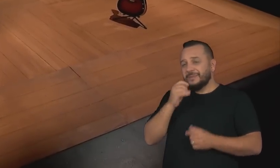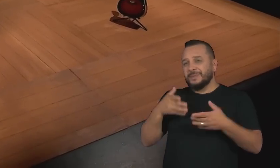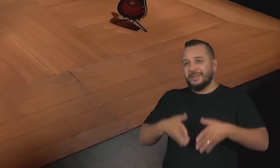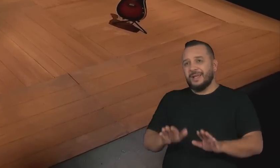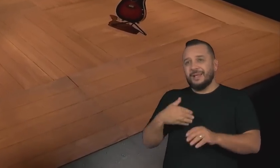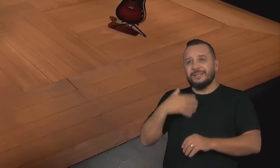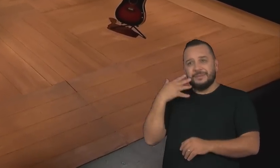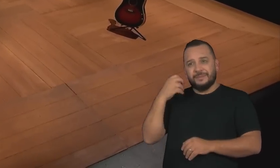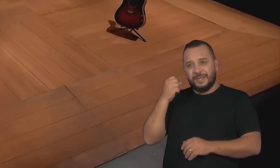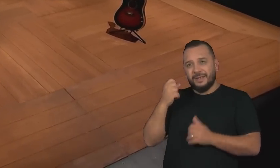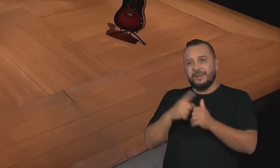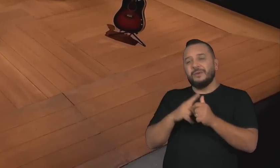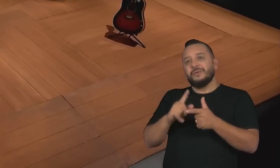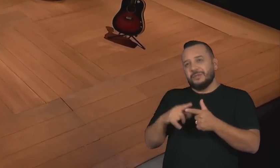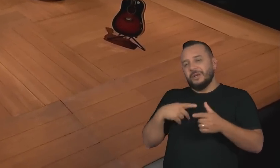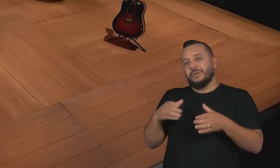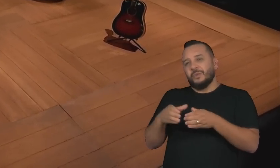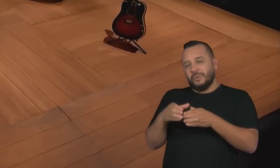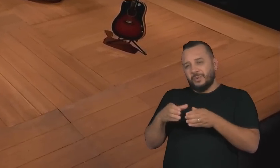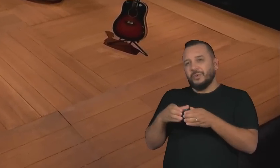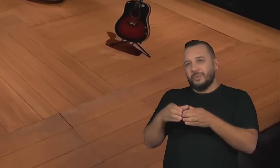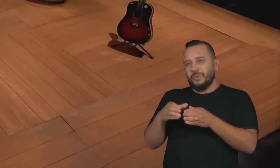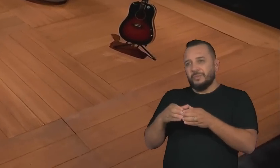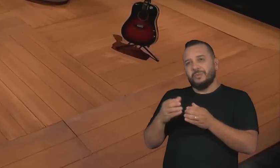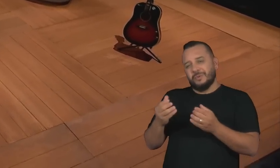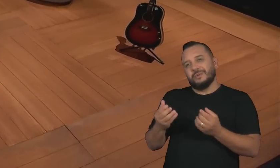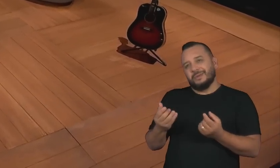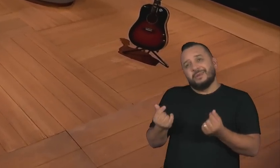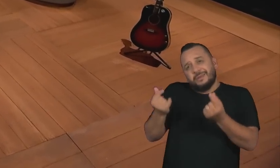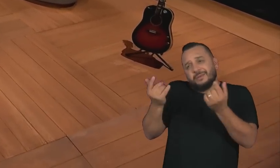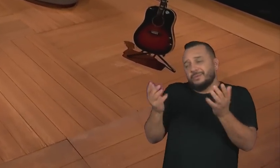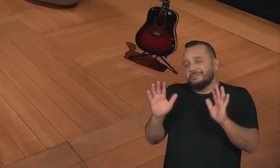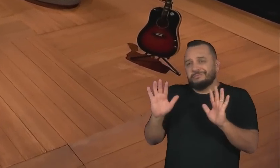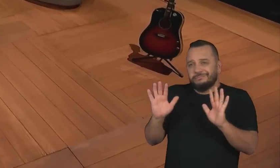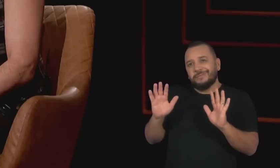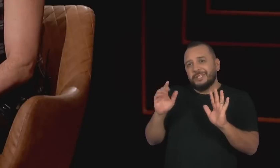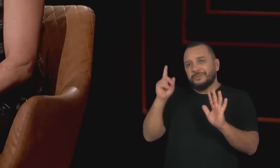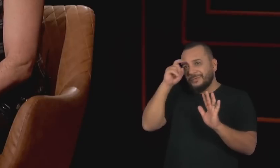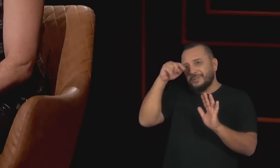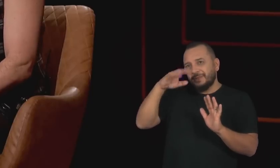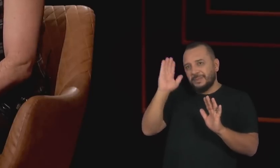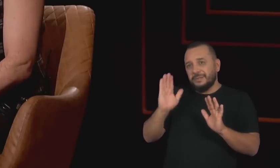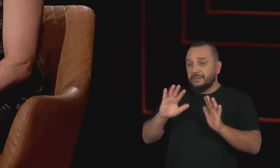tal, e, sabe, é um privilégio ficar... Ao mesmo tempo, isso